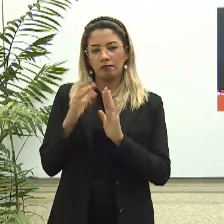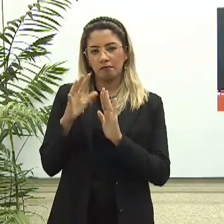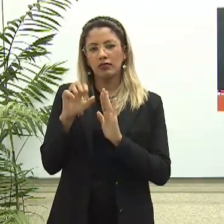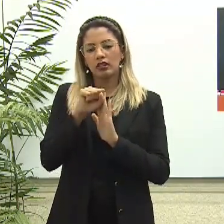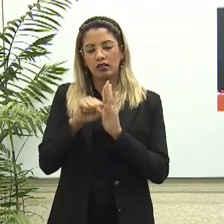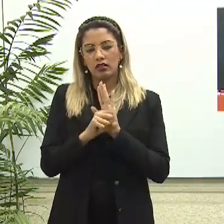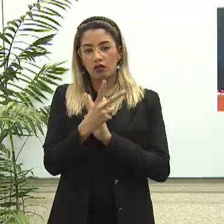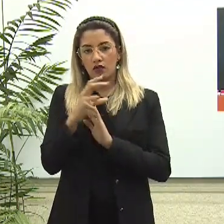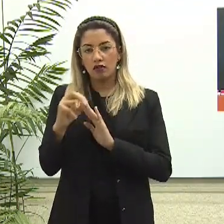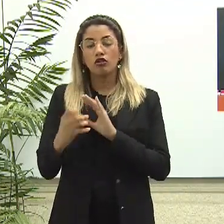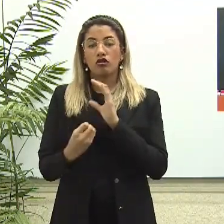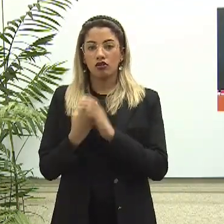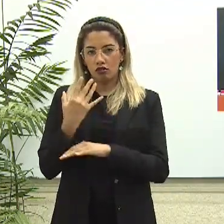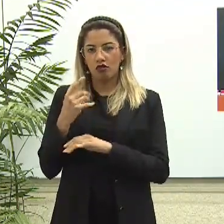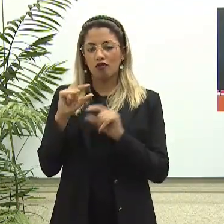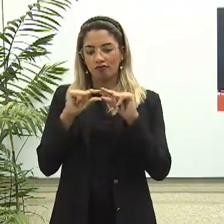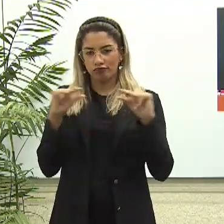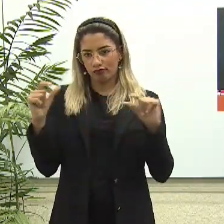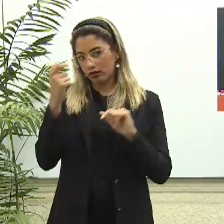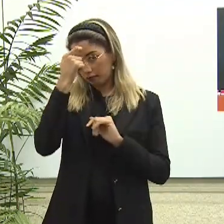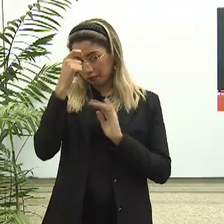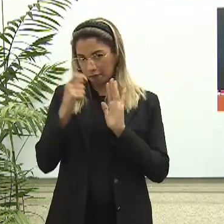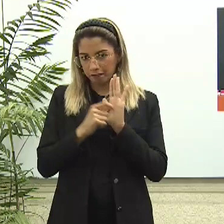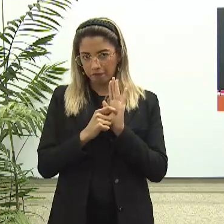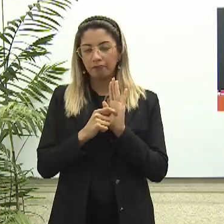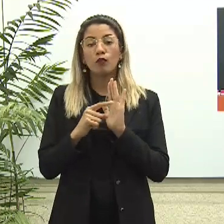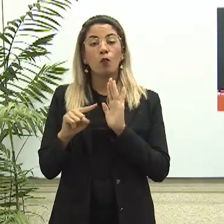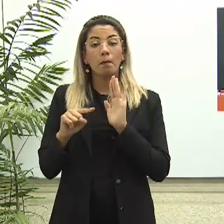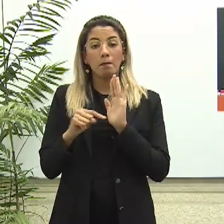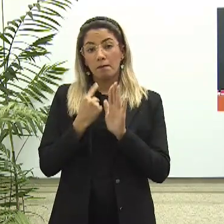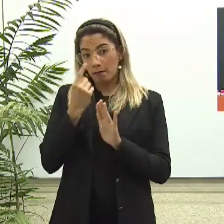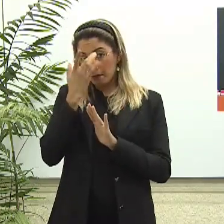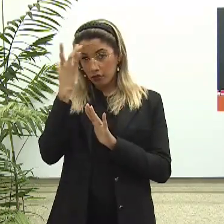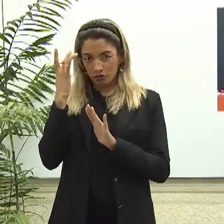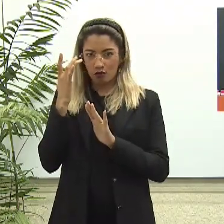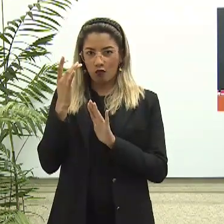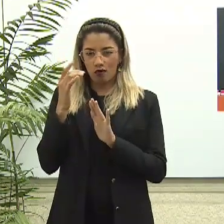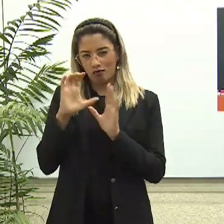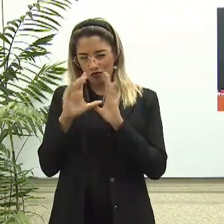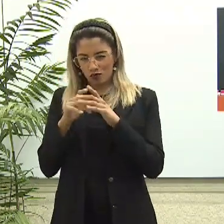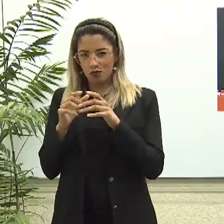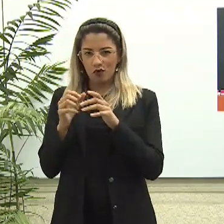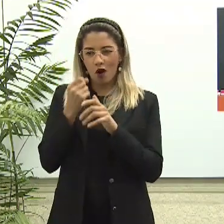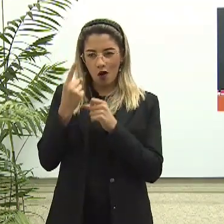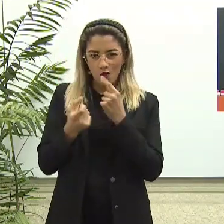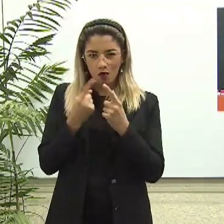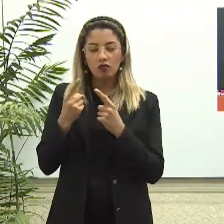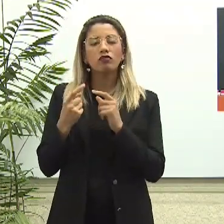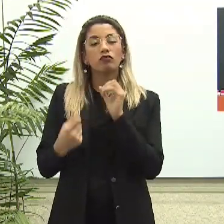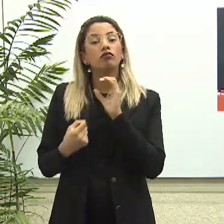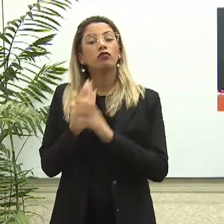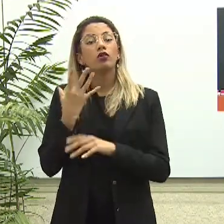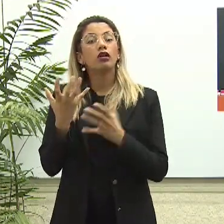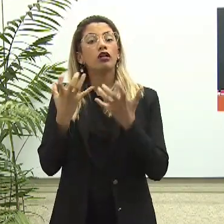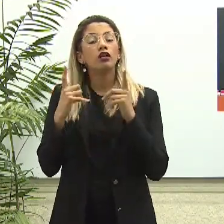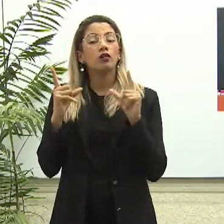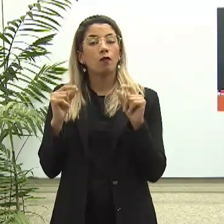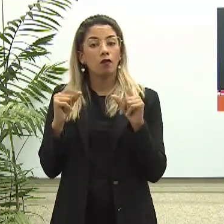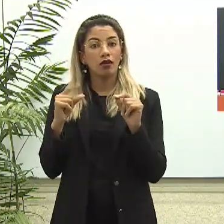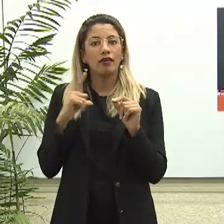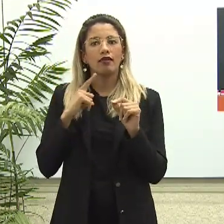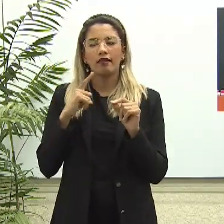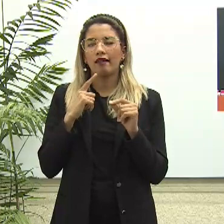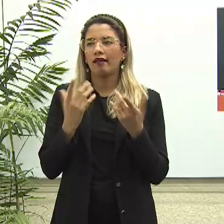inteligência artifici um dos seus criadores ele queria fugir da pressão que